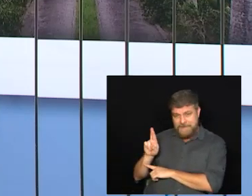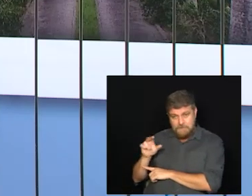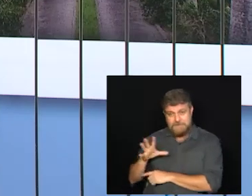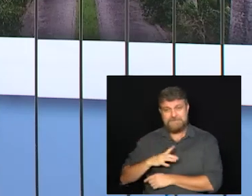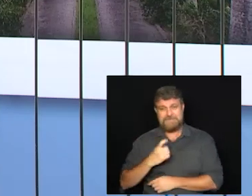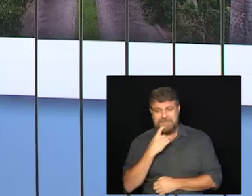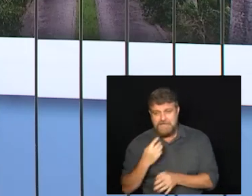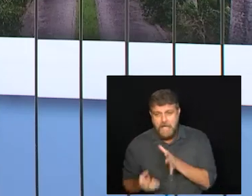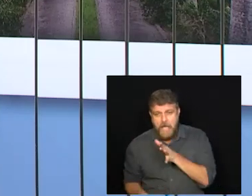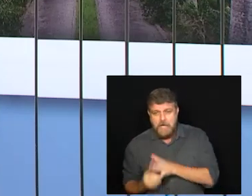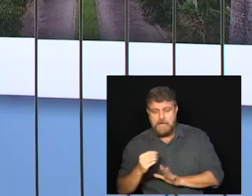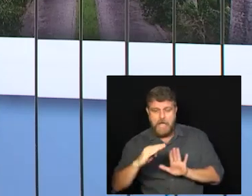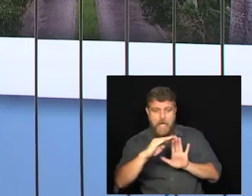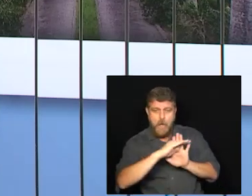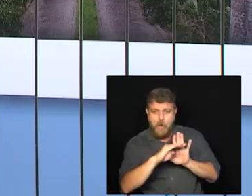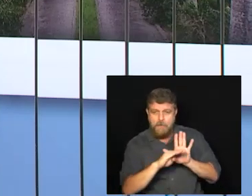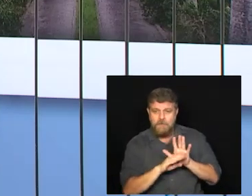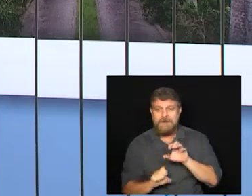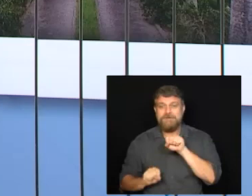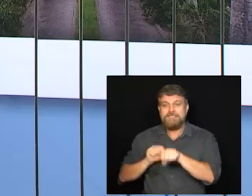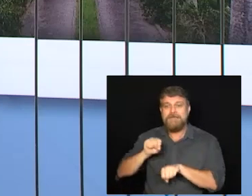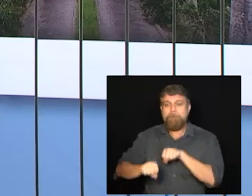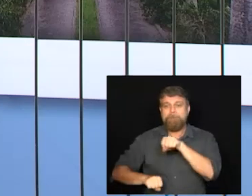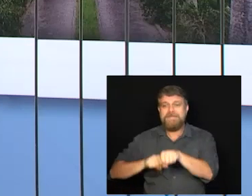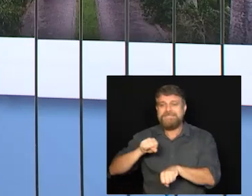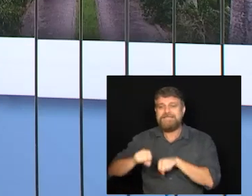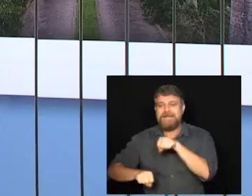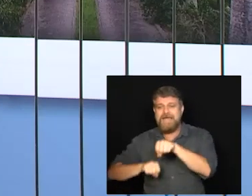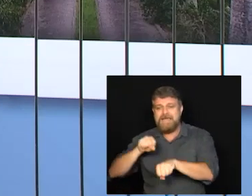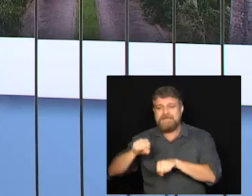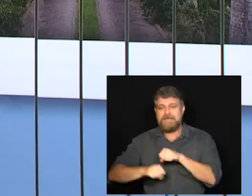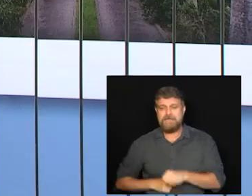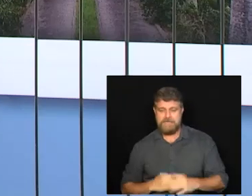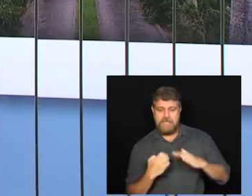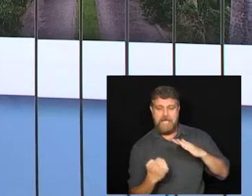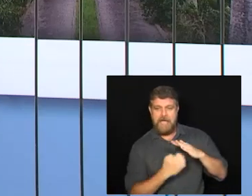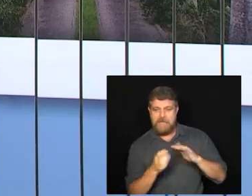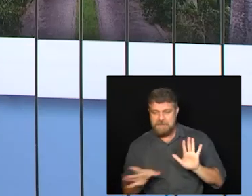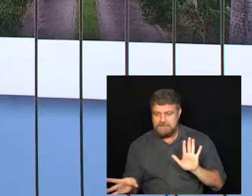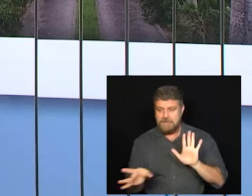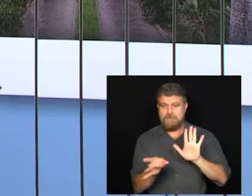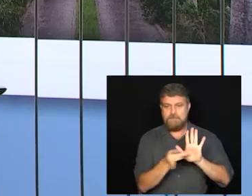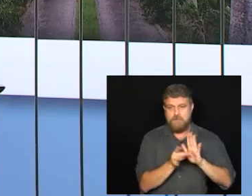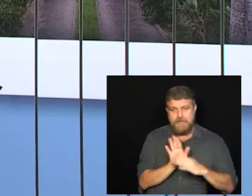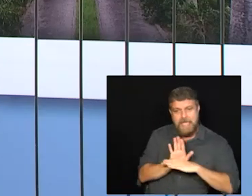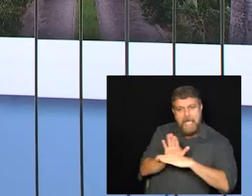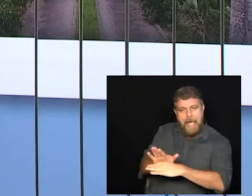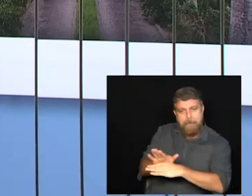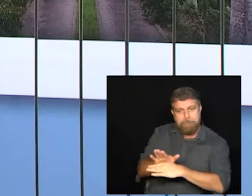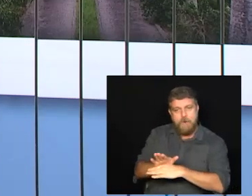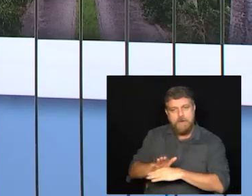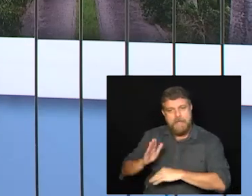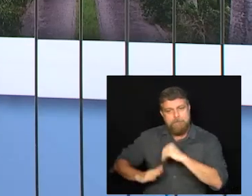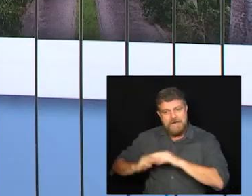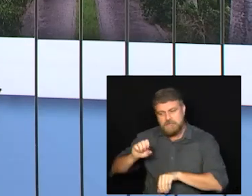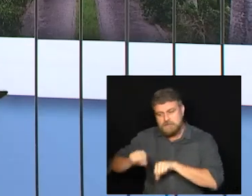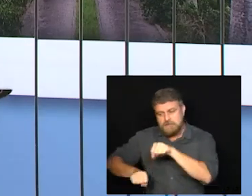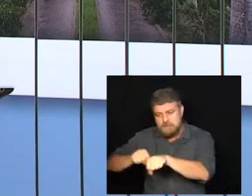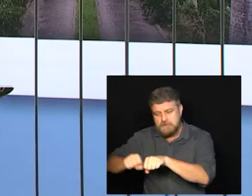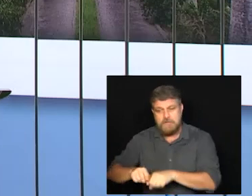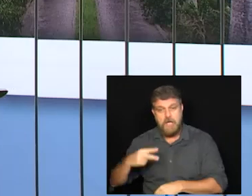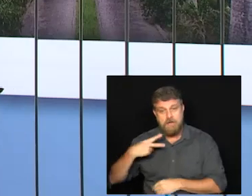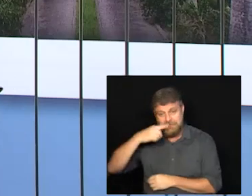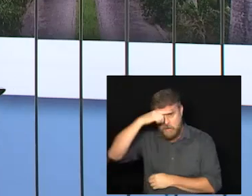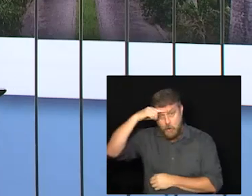o programa Voo de Bicicleta e o selo Empresa Amiga do Ciclista. O vereador Otto Alejandro,